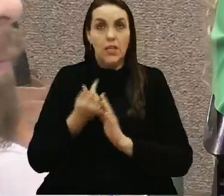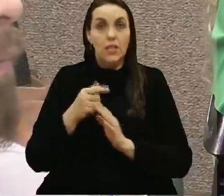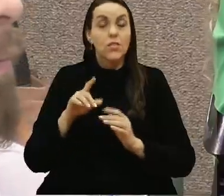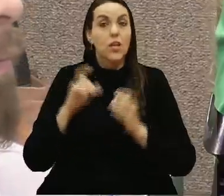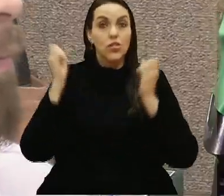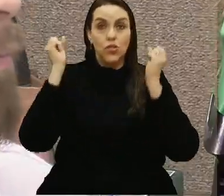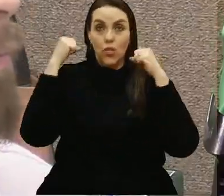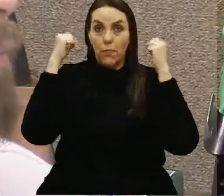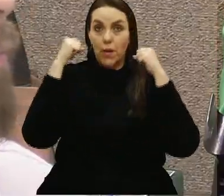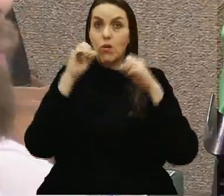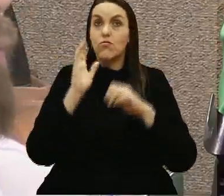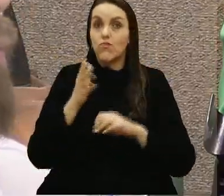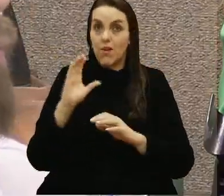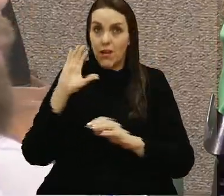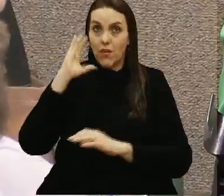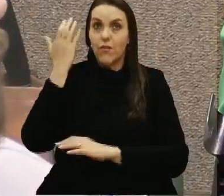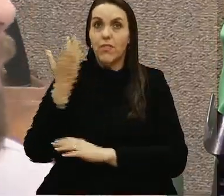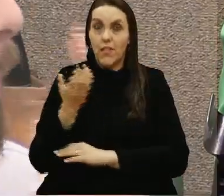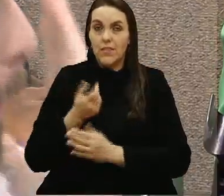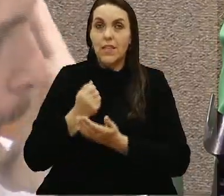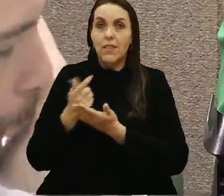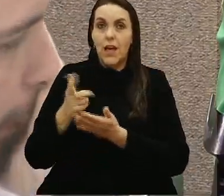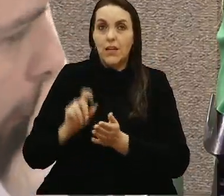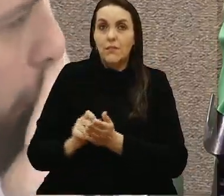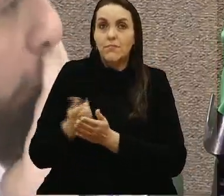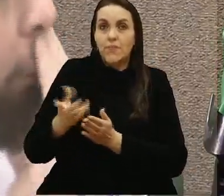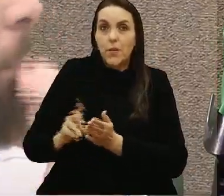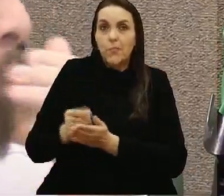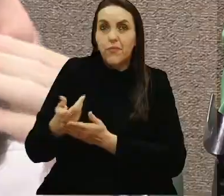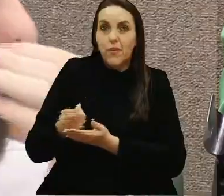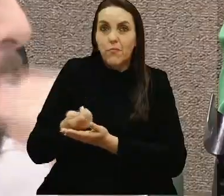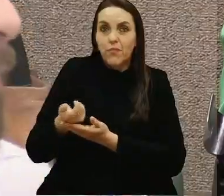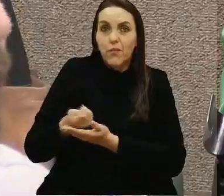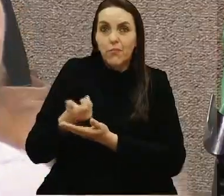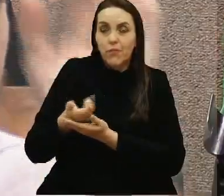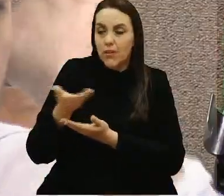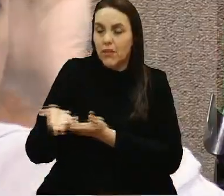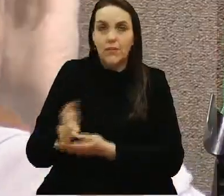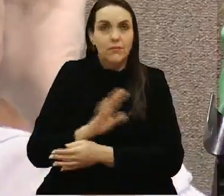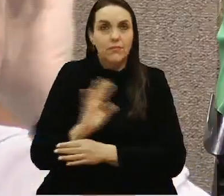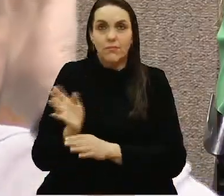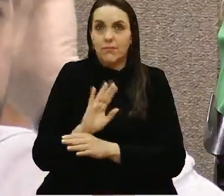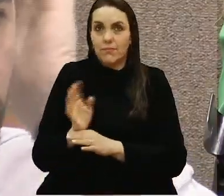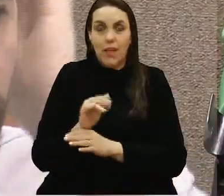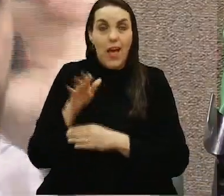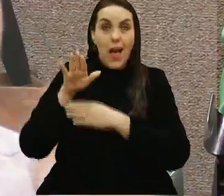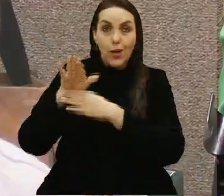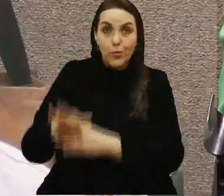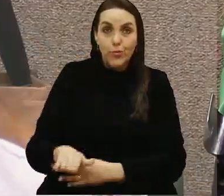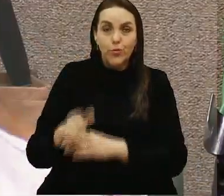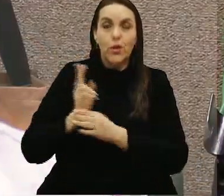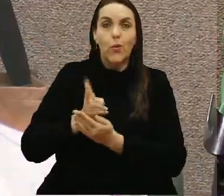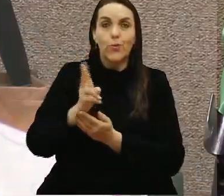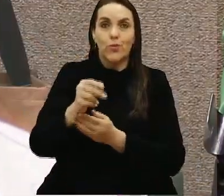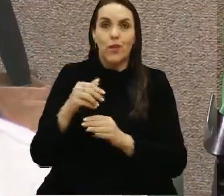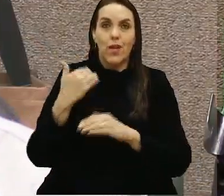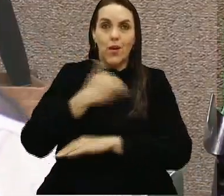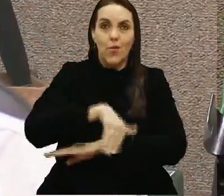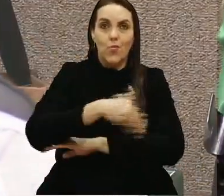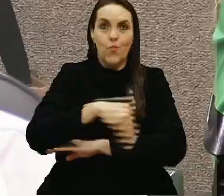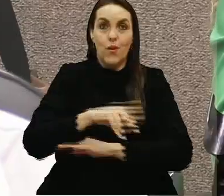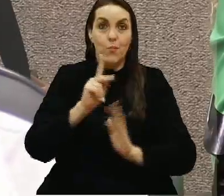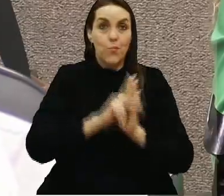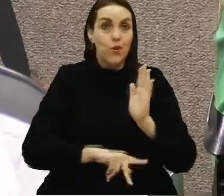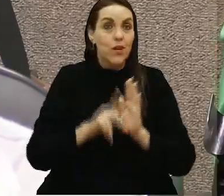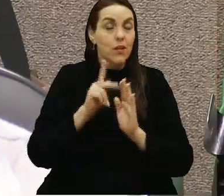porque a questão realmente da esmola fica auxiliando aquelas pessoas a ficarem na rua. E se a gente tiver programas sociais